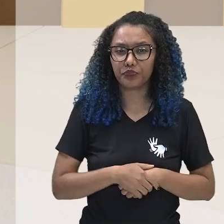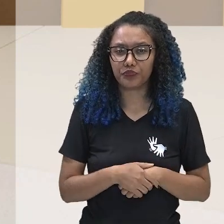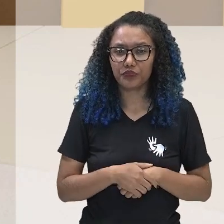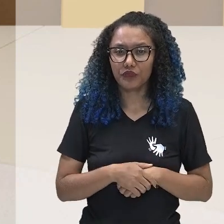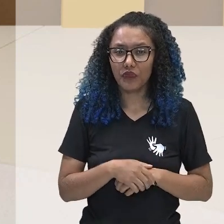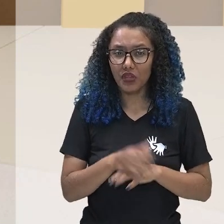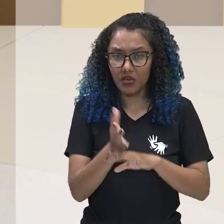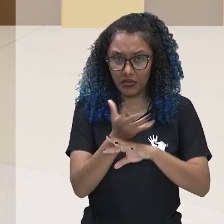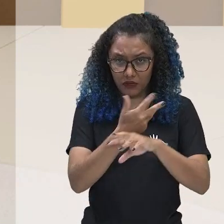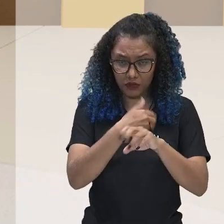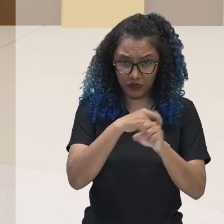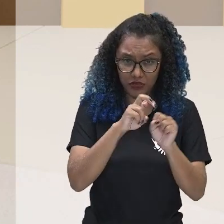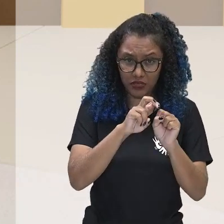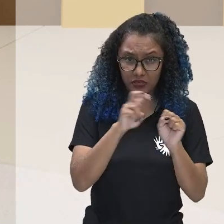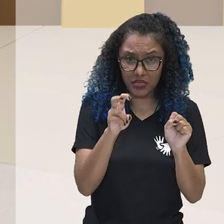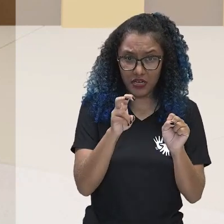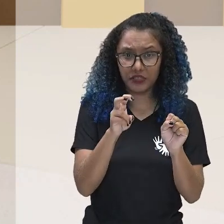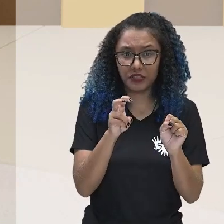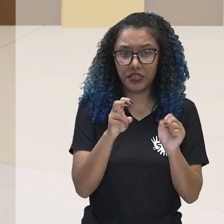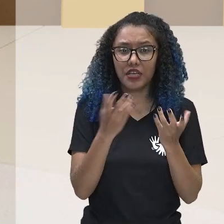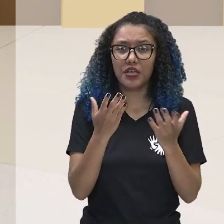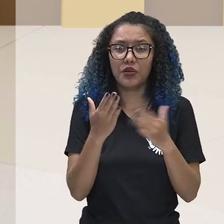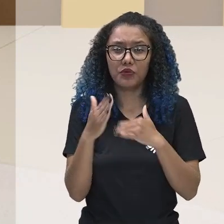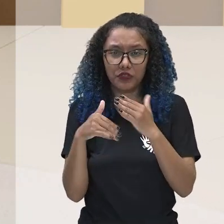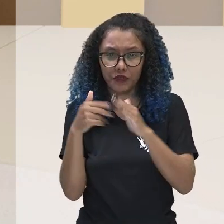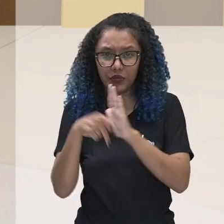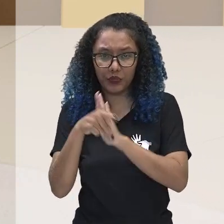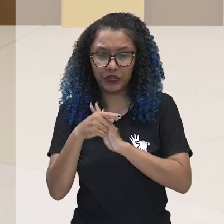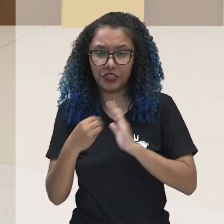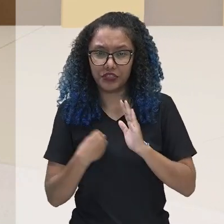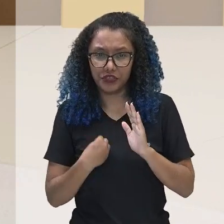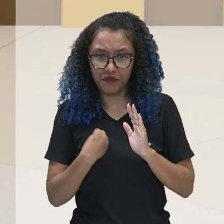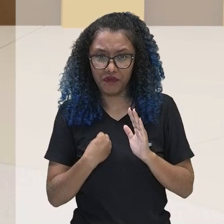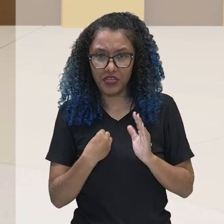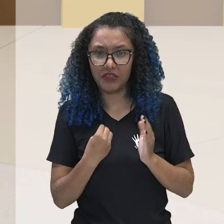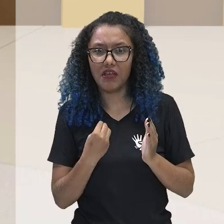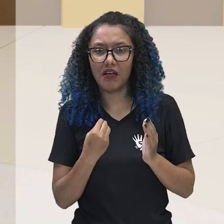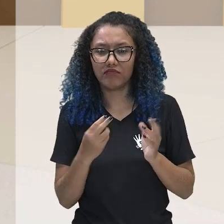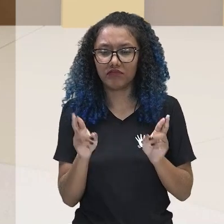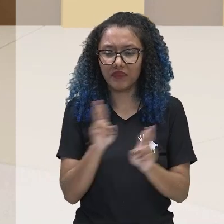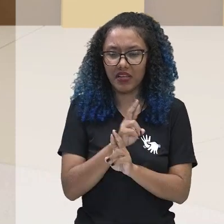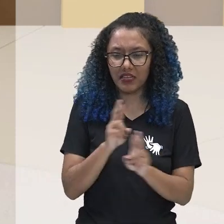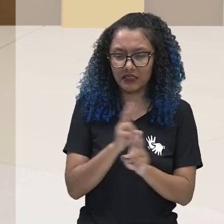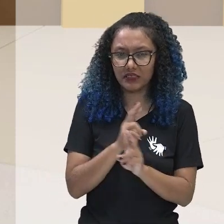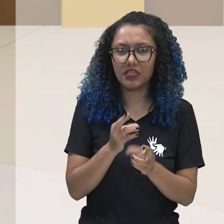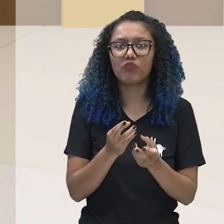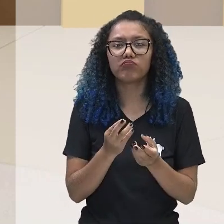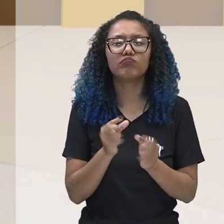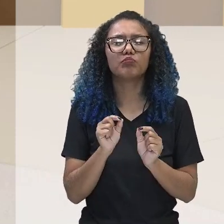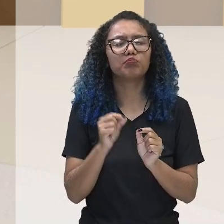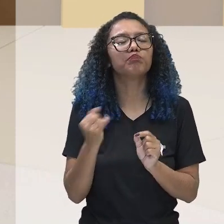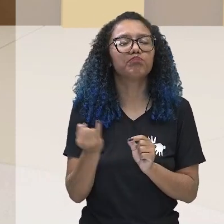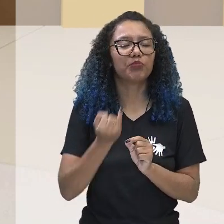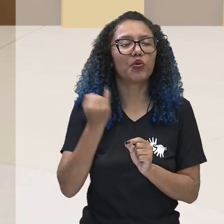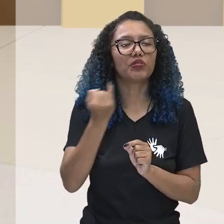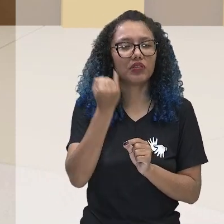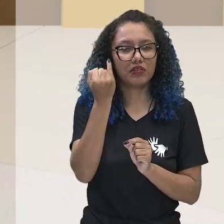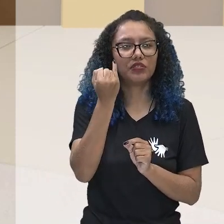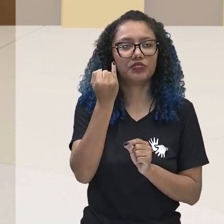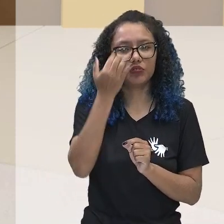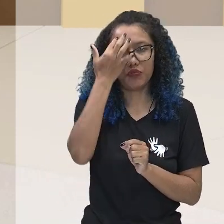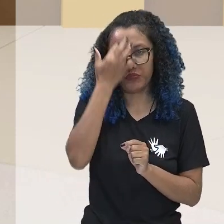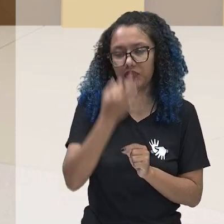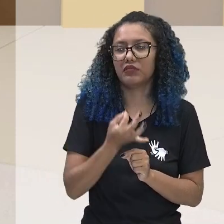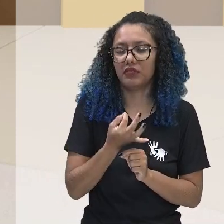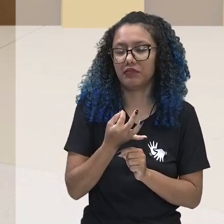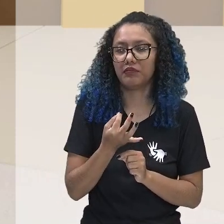da interculturalidade na construção do meu projeto de vida é fundamental, é importante, né? Uma vez que, quando